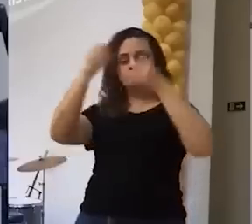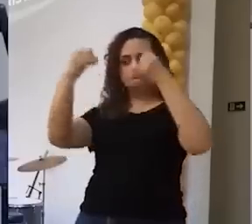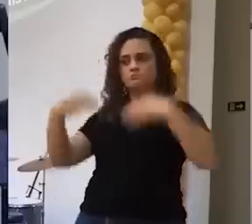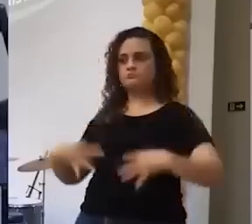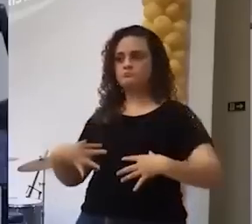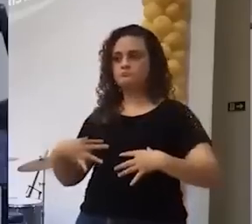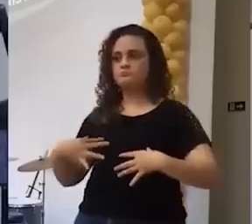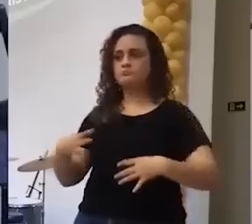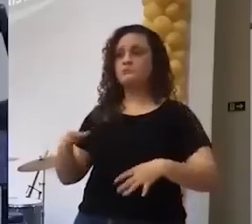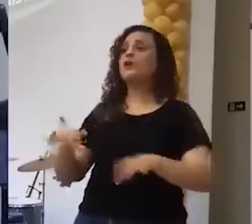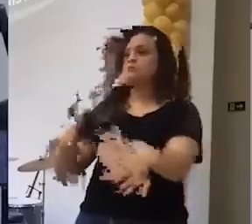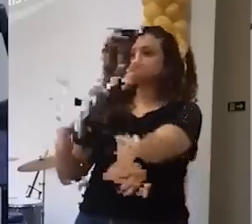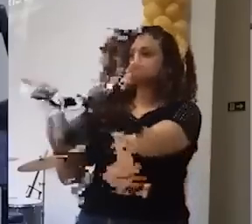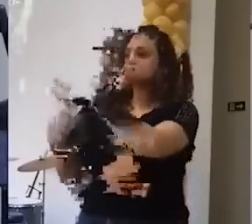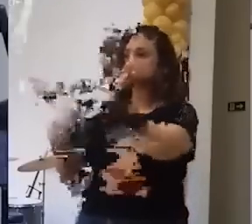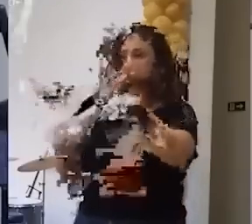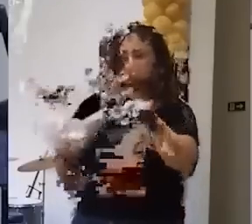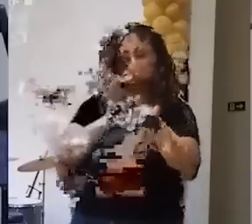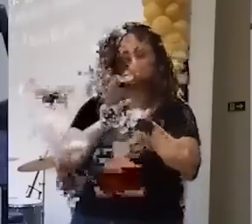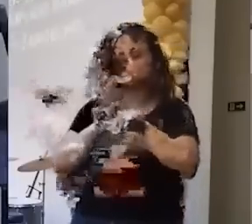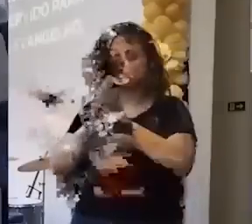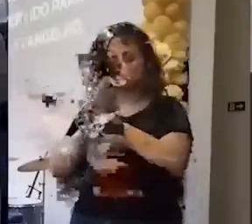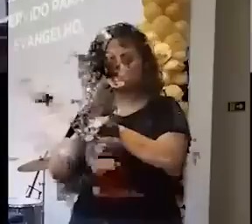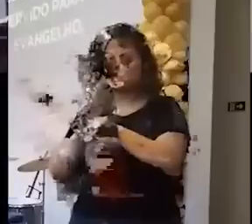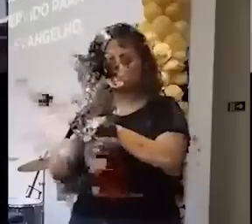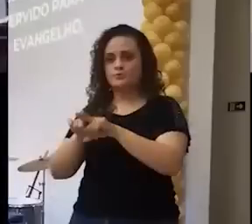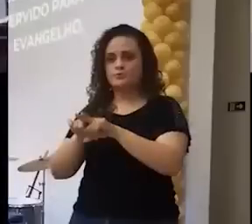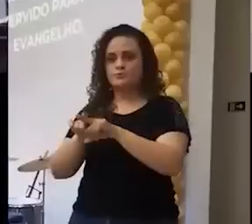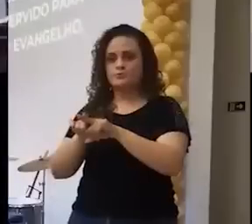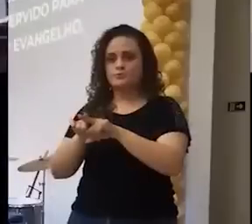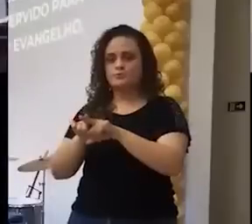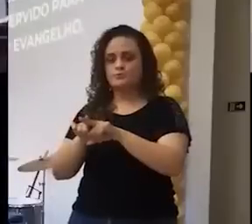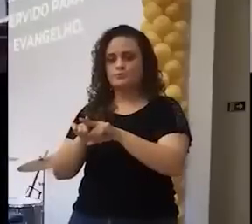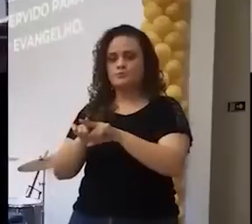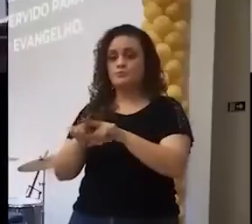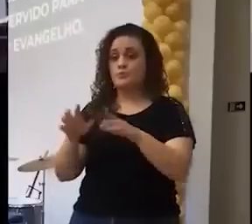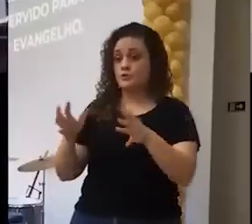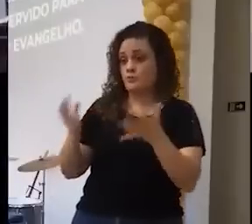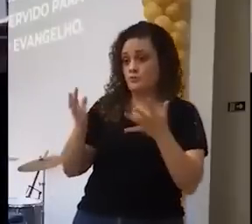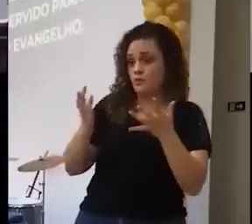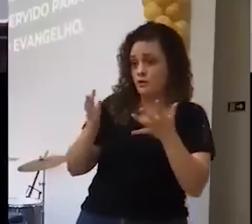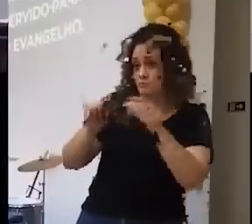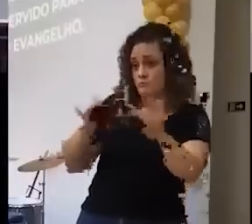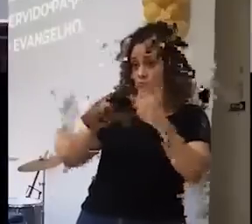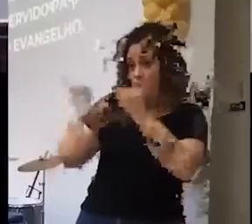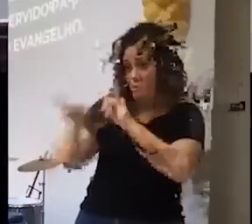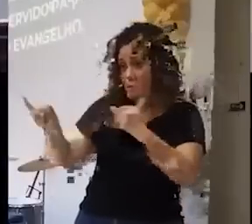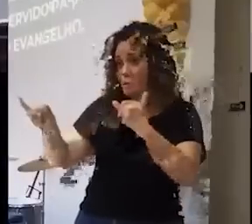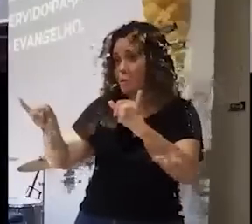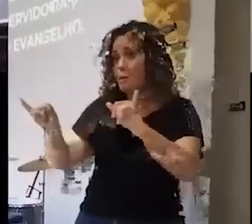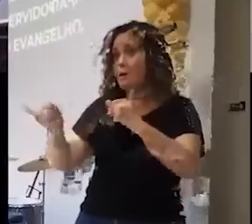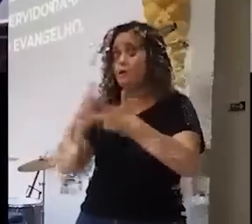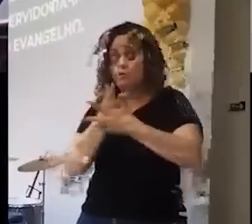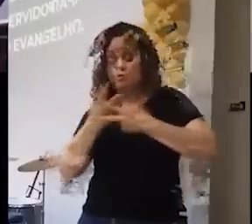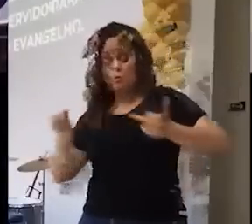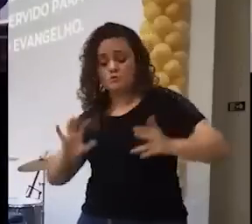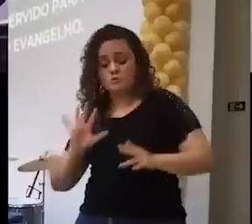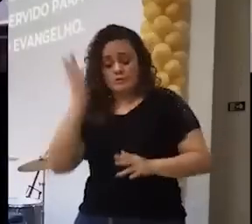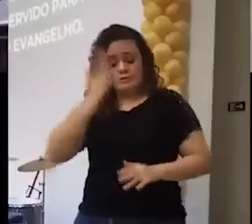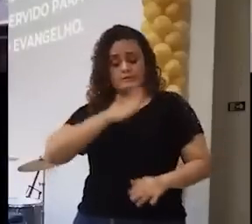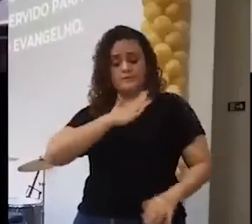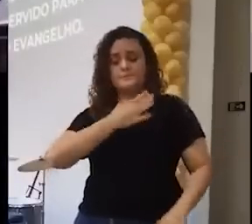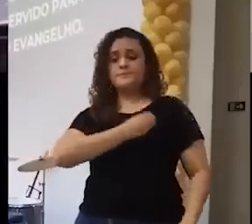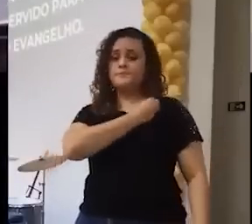irmãos, eu quero cientificar-vos de que as coisas que me aconteceram têm